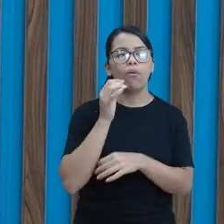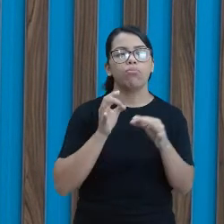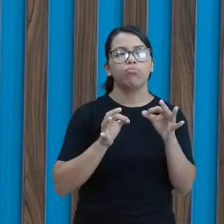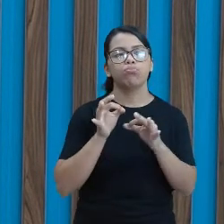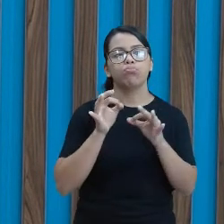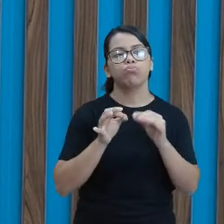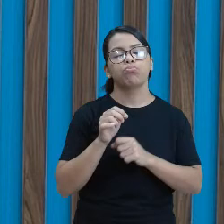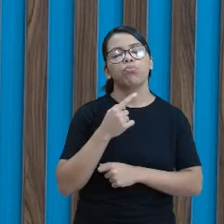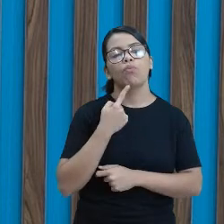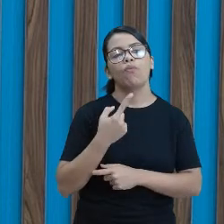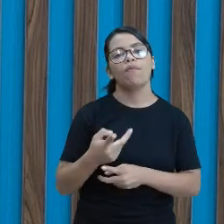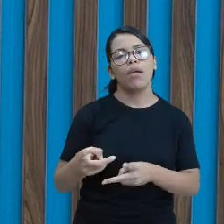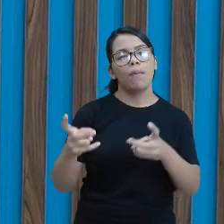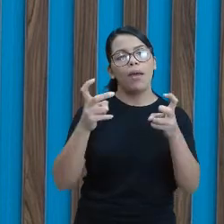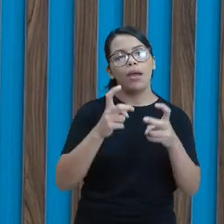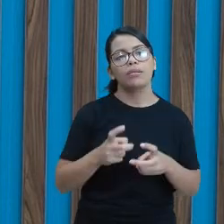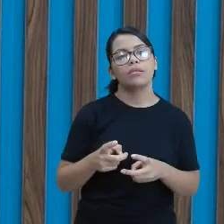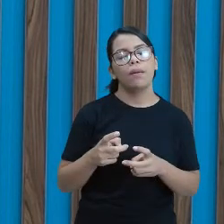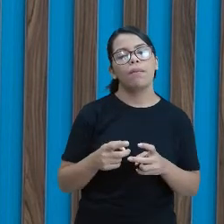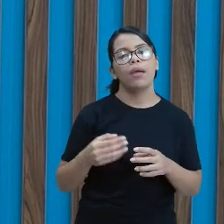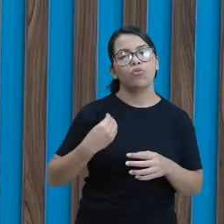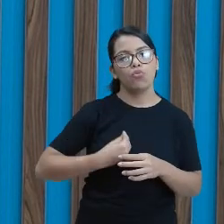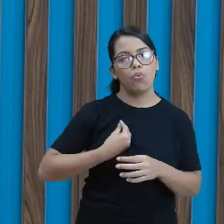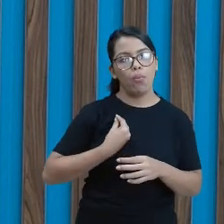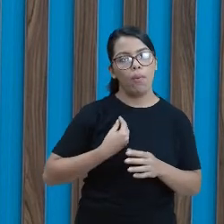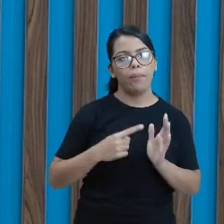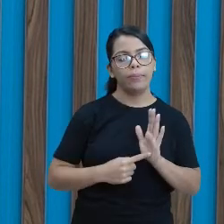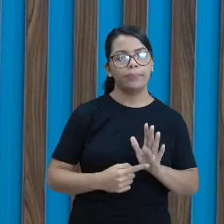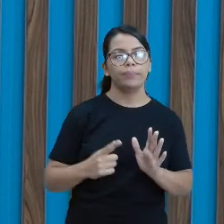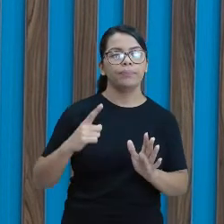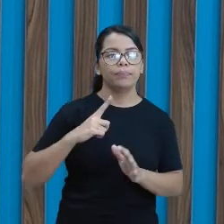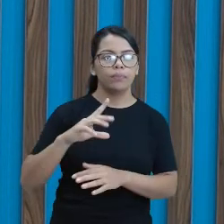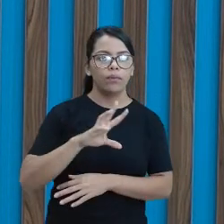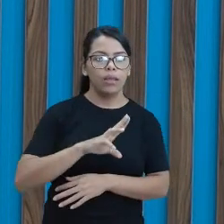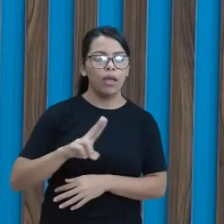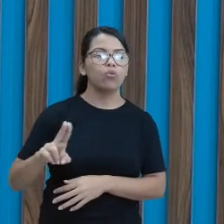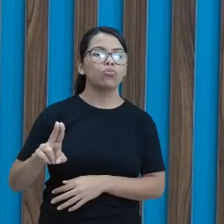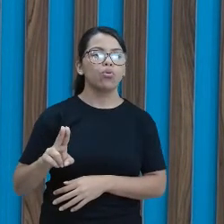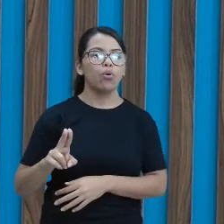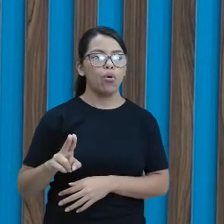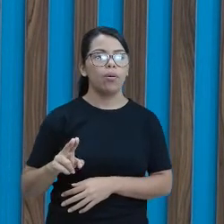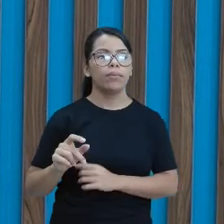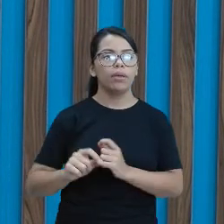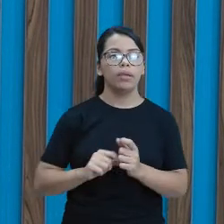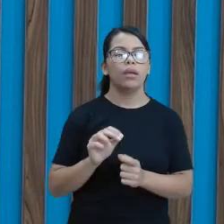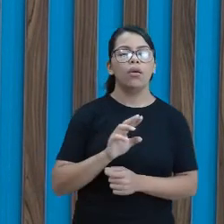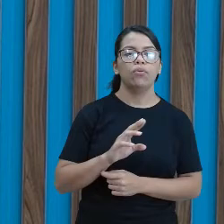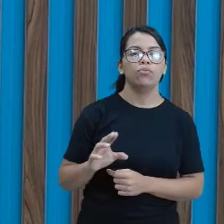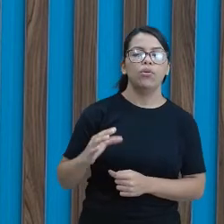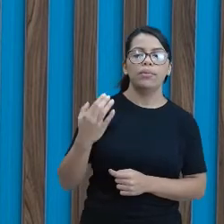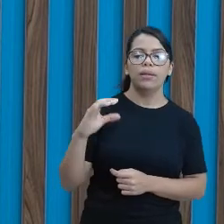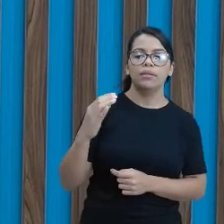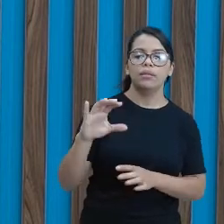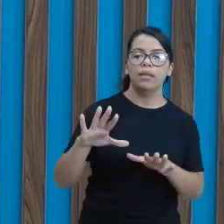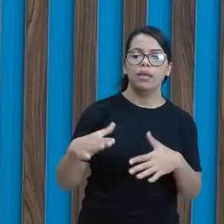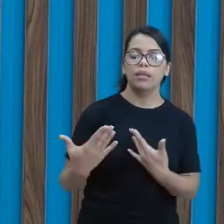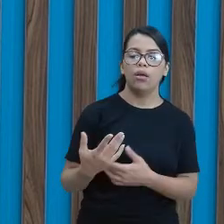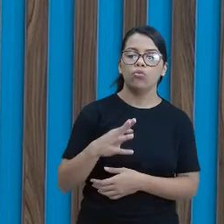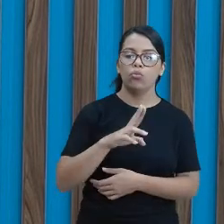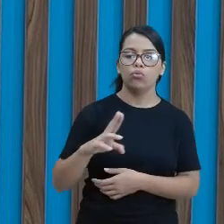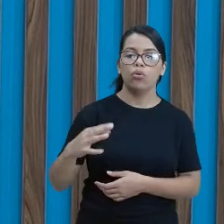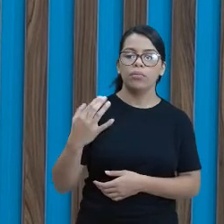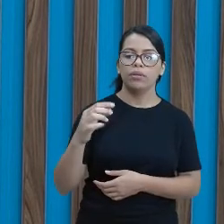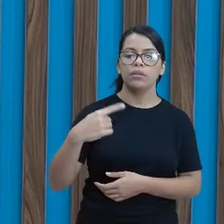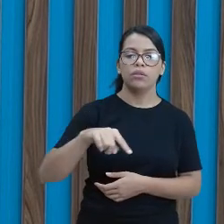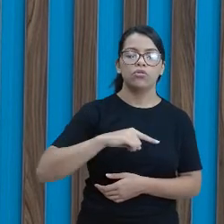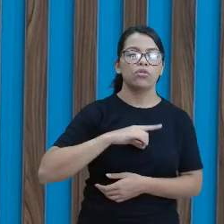está presente no momento da exposição, eles têm um nome a zelar, que é o nome da ciência. Então, em nome da ciência, eles não. A